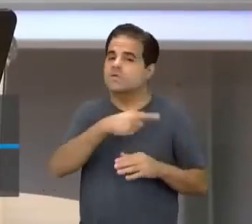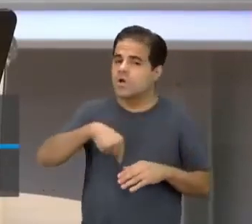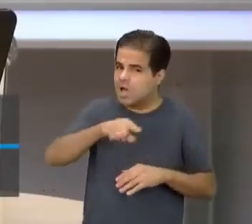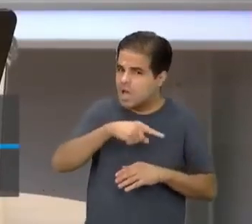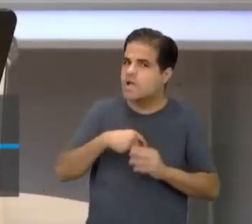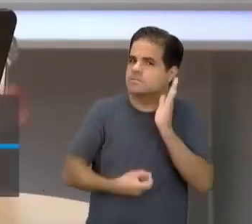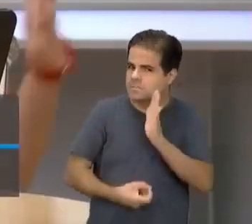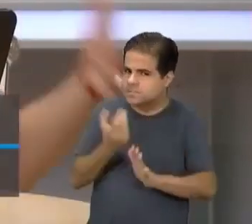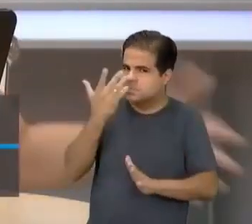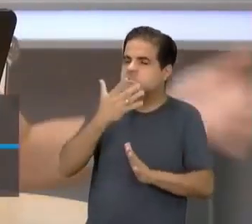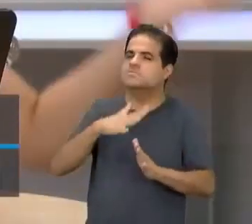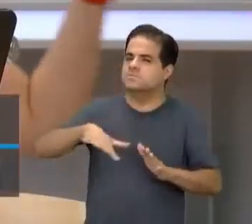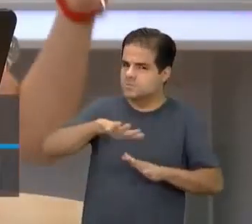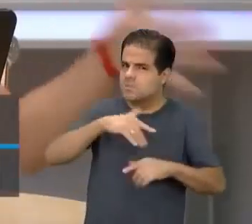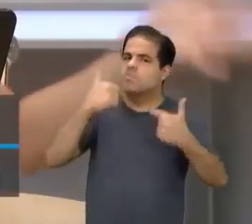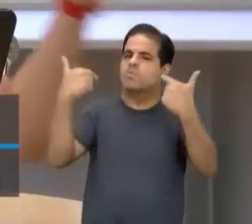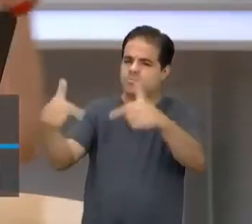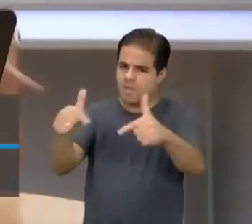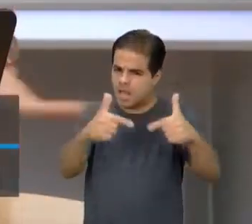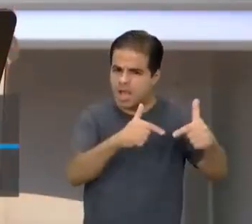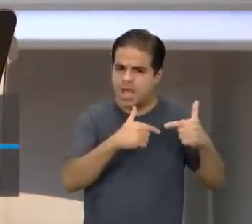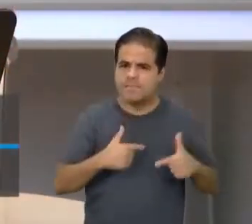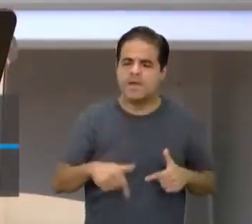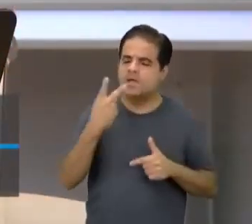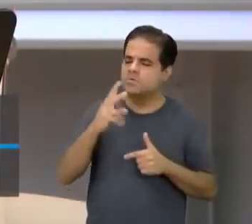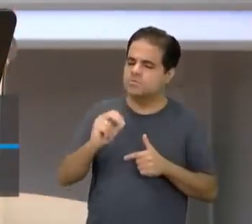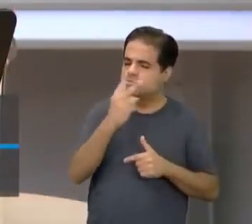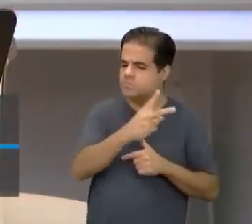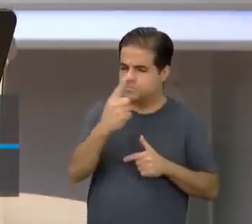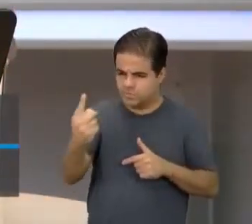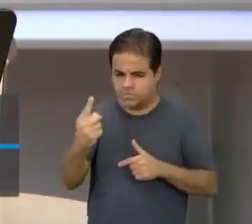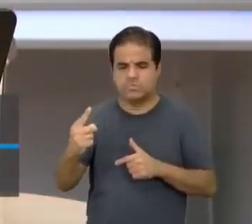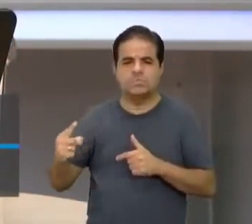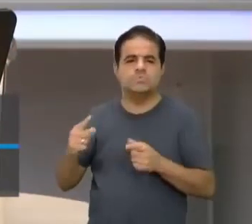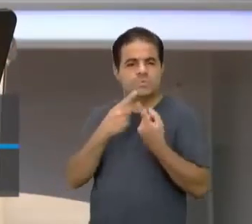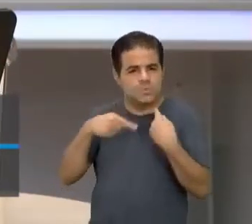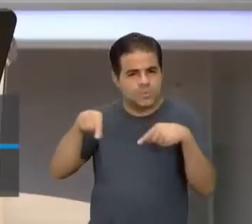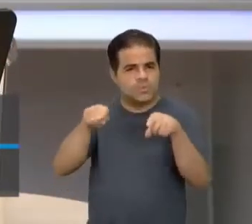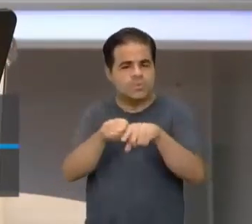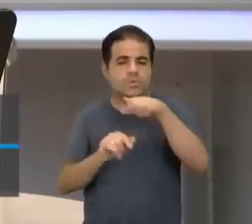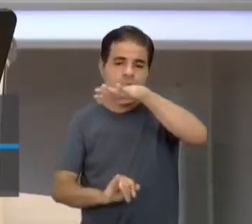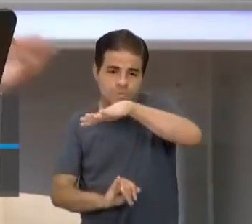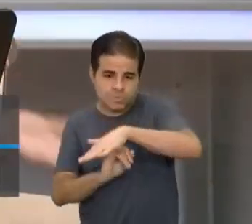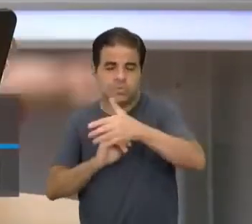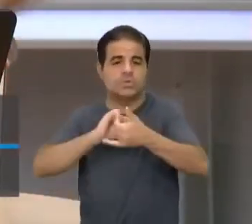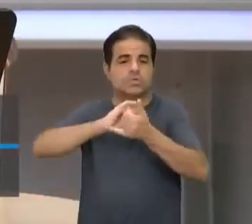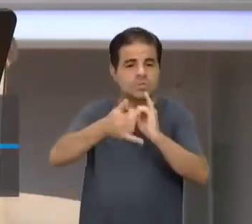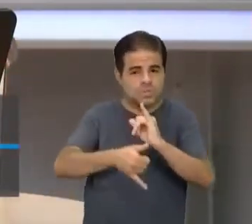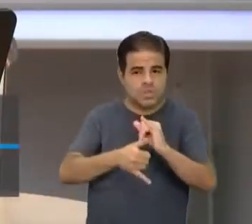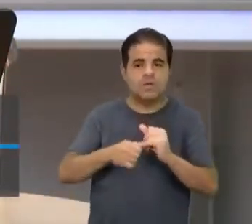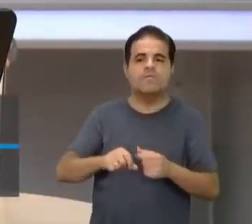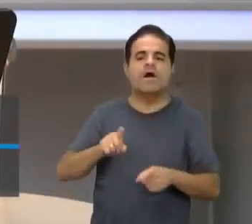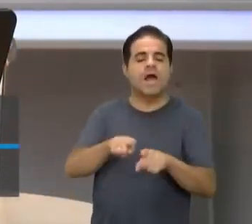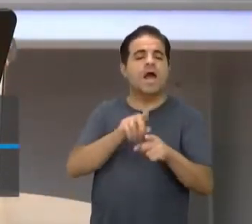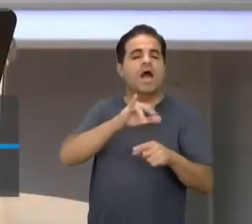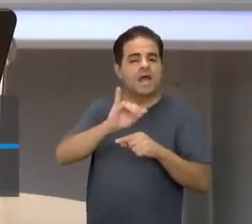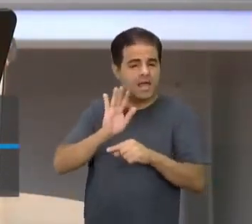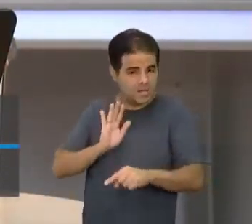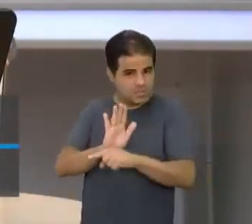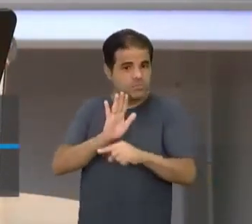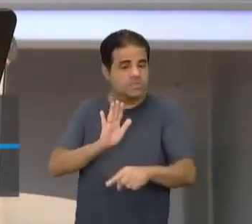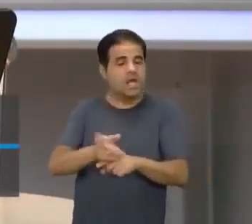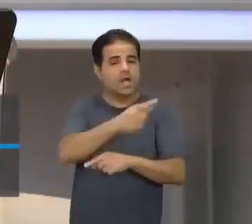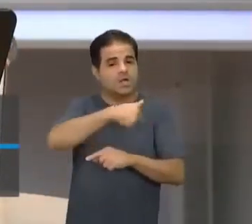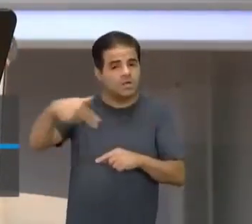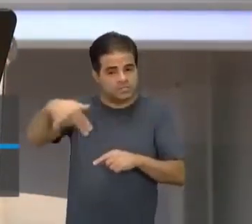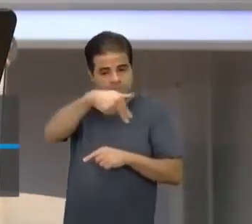gente fez aí um grande trabalho, né? Ao longo de 2021 aí, em parceria com o Instituto Ayrton Senna, ele vai ajudar bastante também